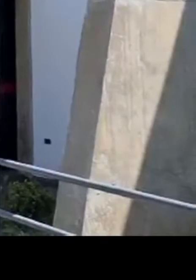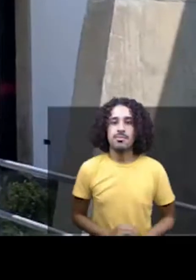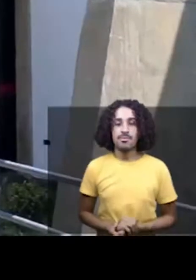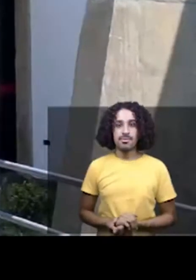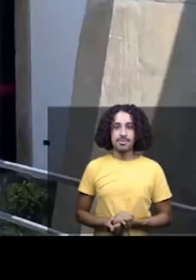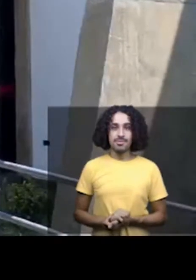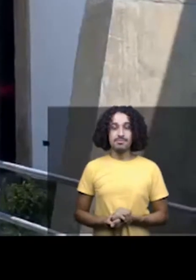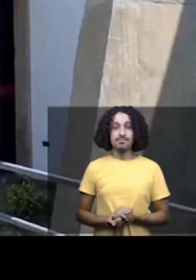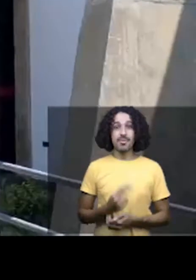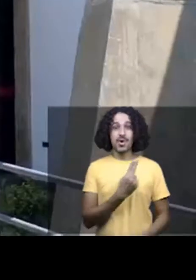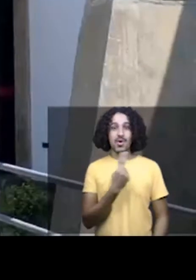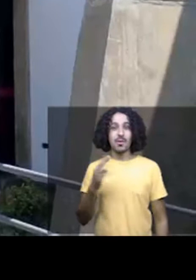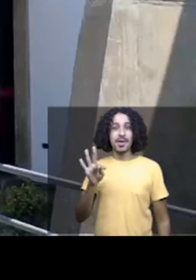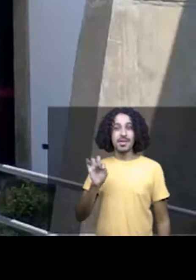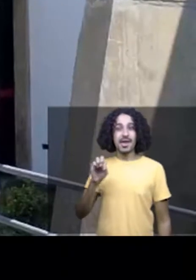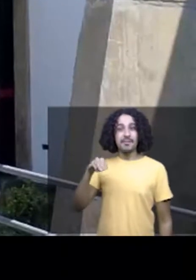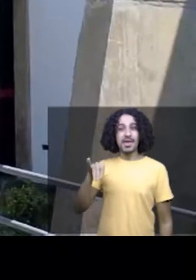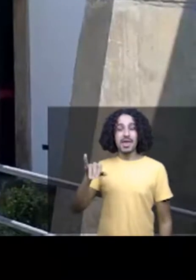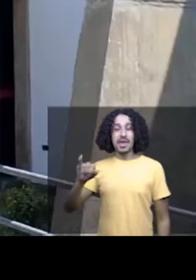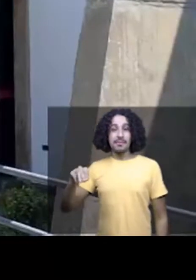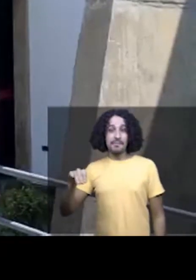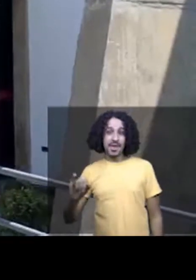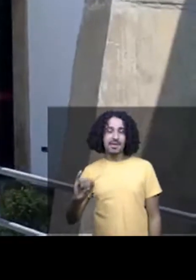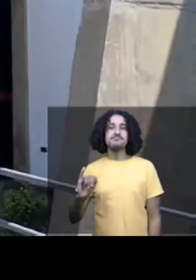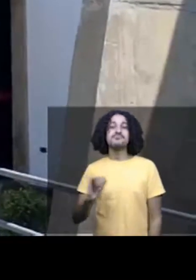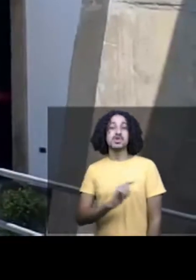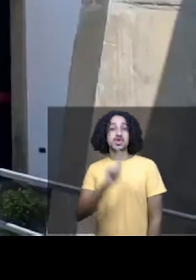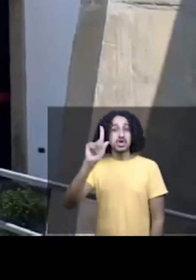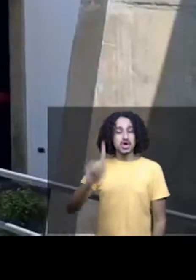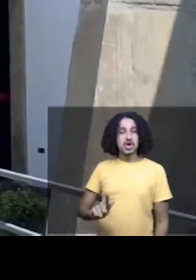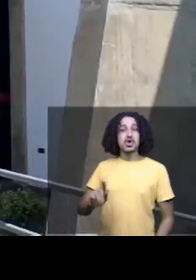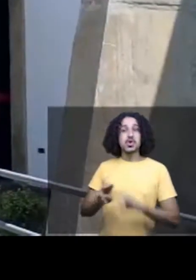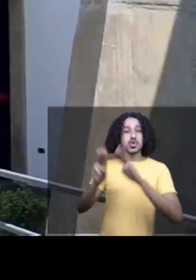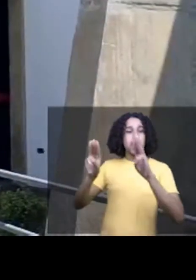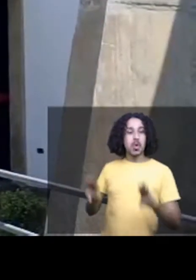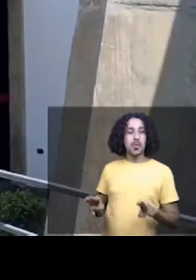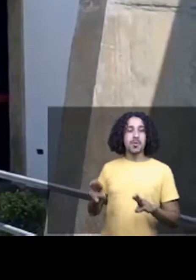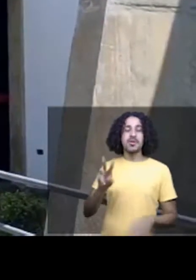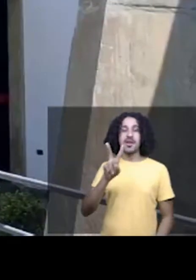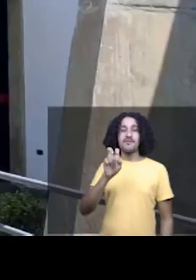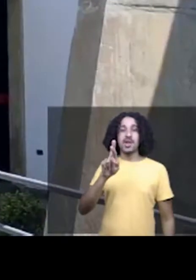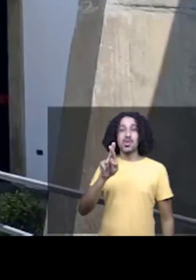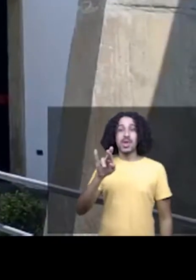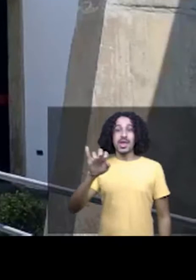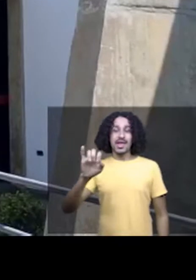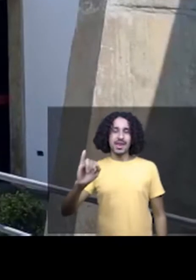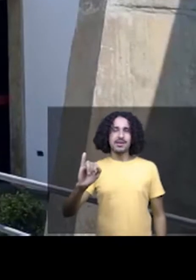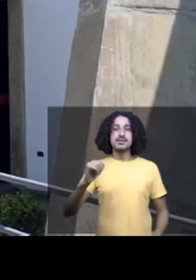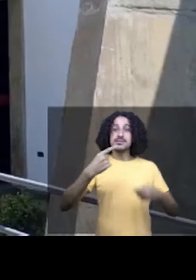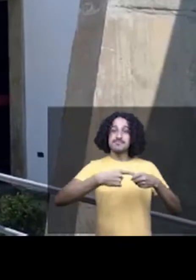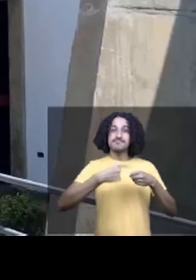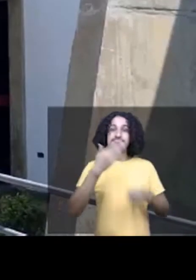Sou Tamine, gerente do Museu Indiabanuíri, da cidade de Tupã. O que eu quero para o